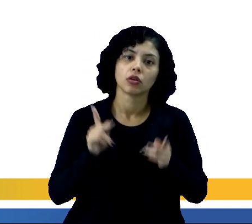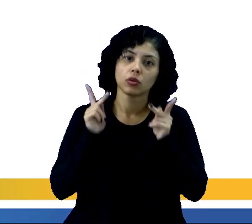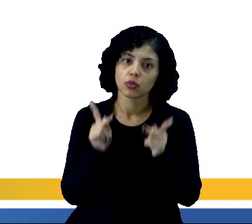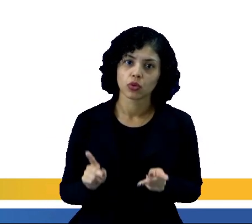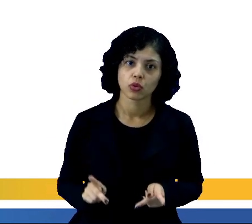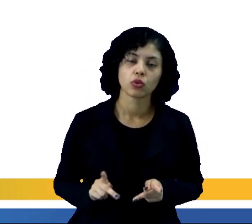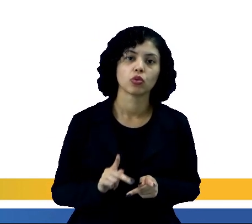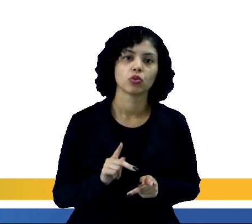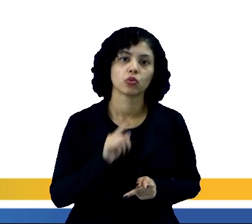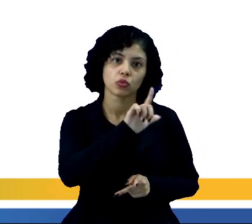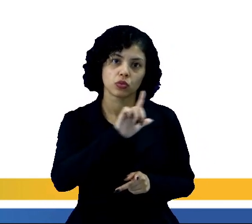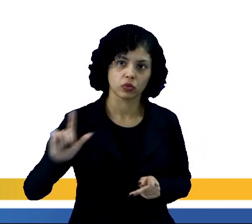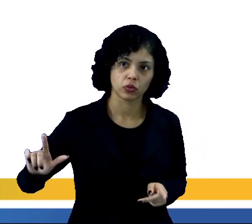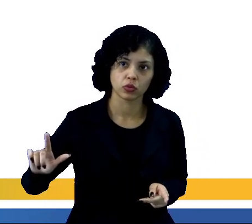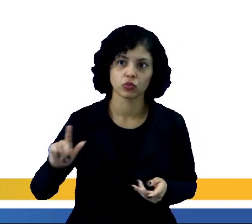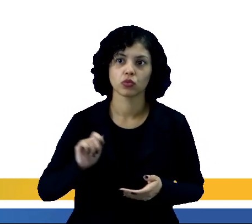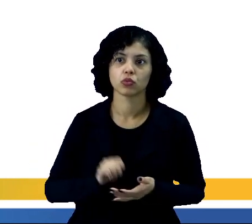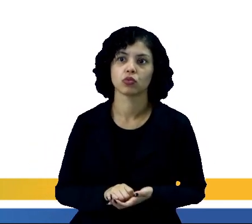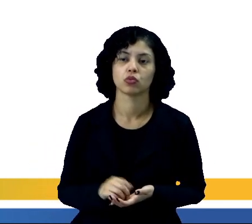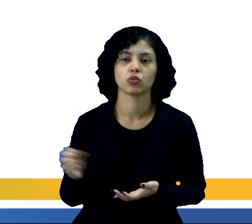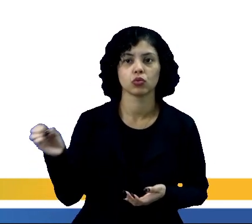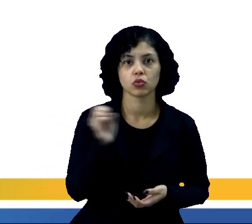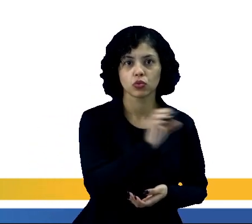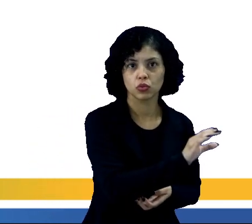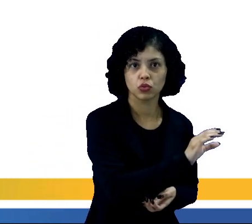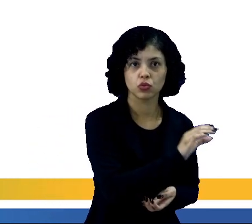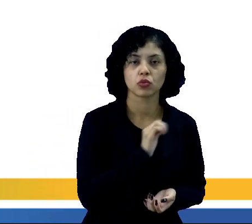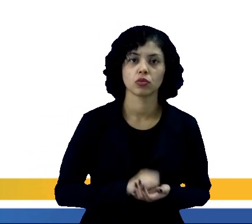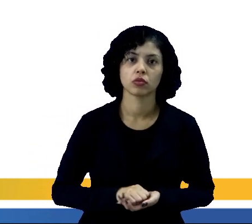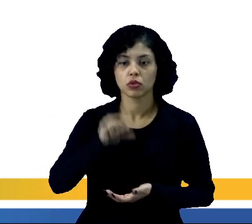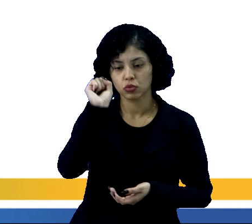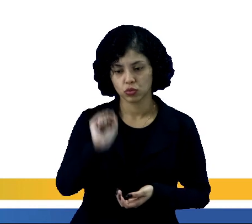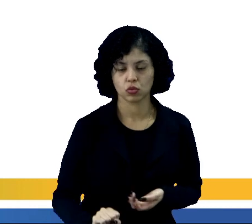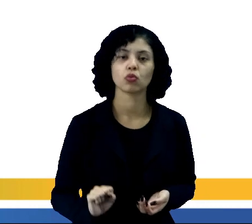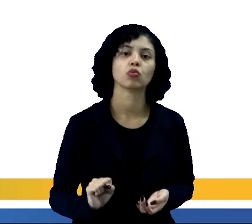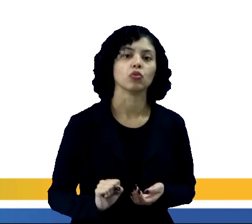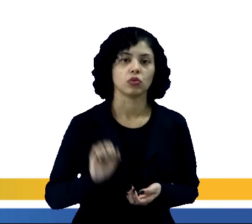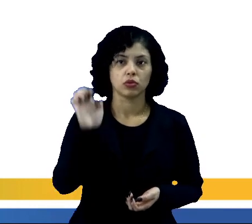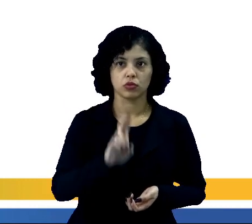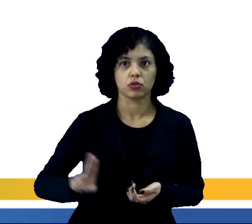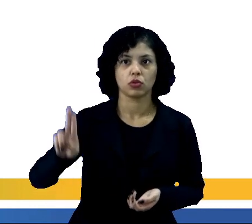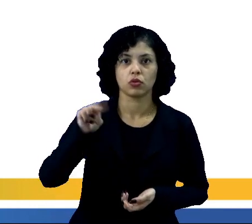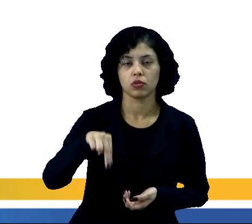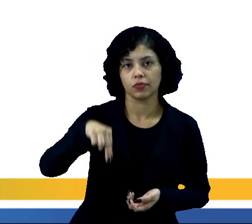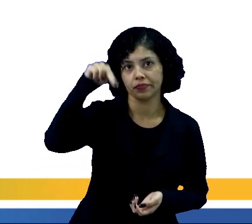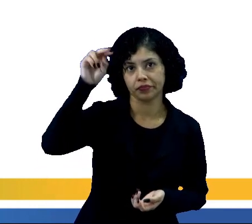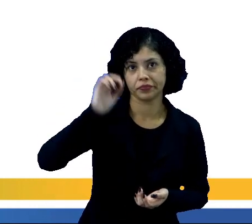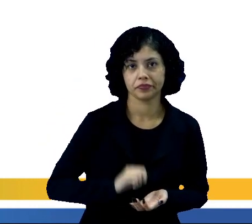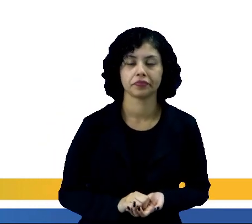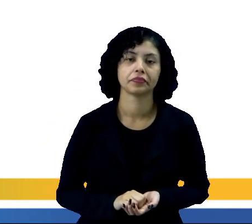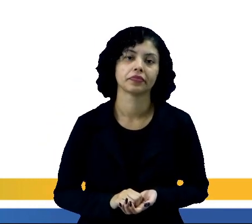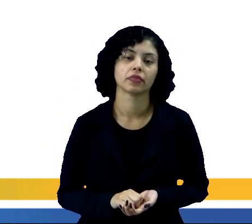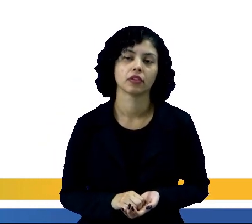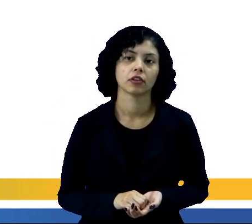as tropas do lado leste e oeste e sul da Europa, né? Deixou o norte ali, né,